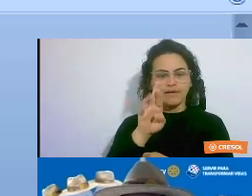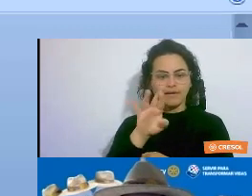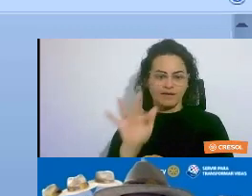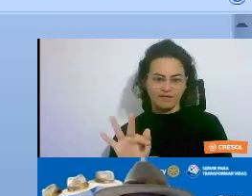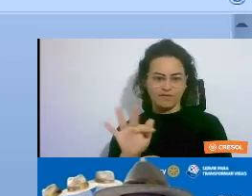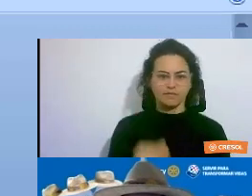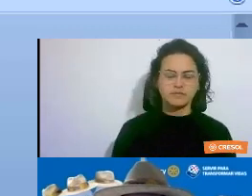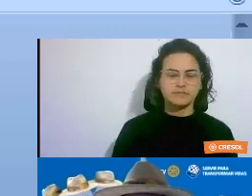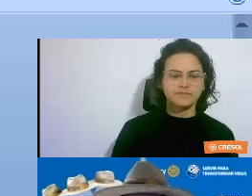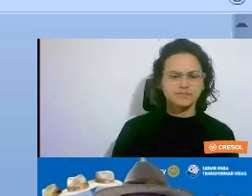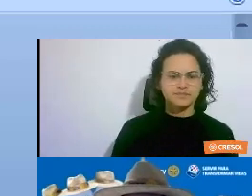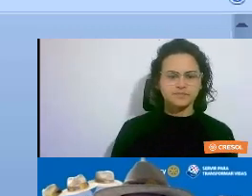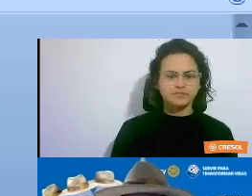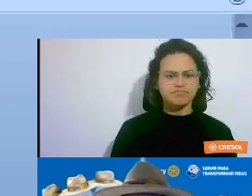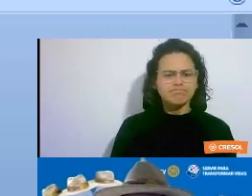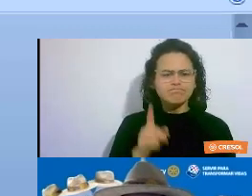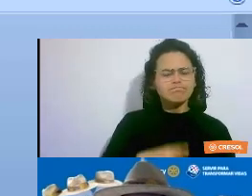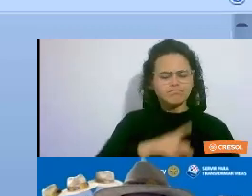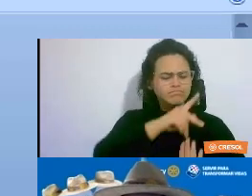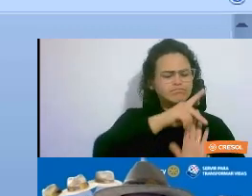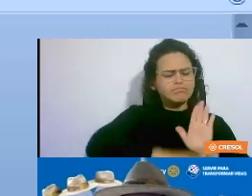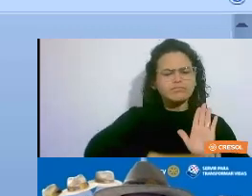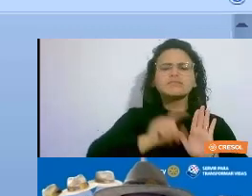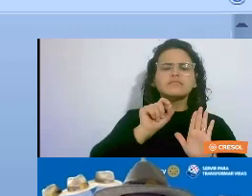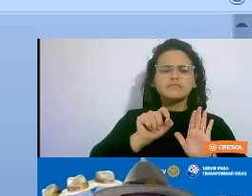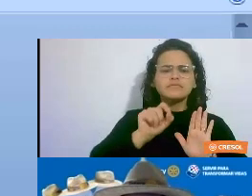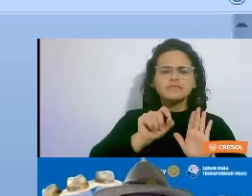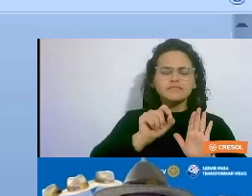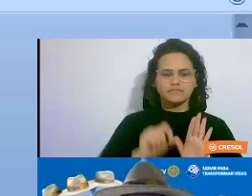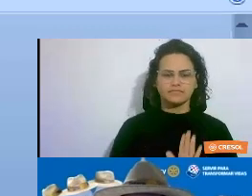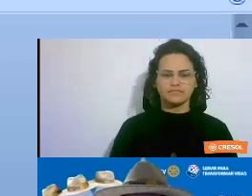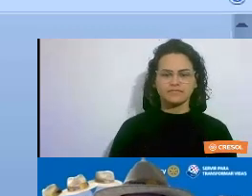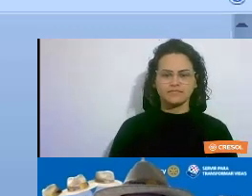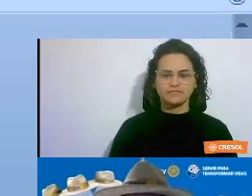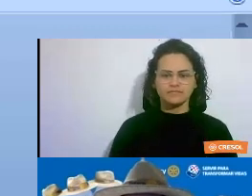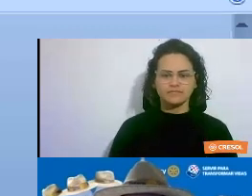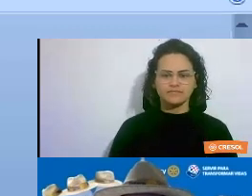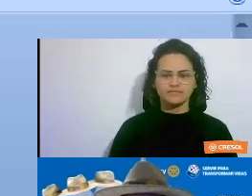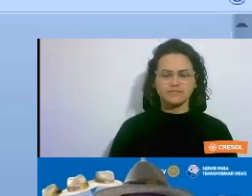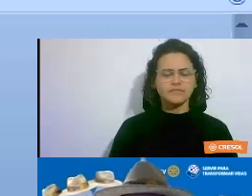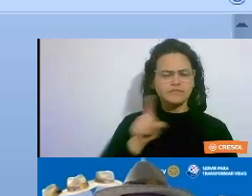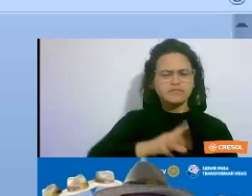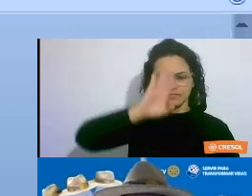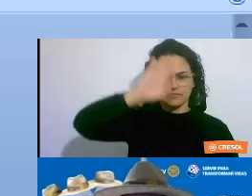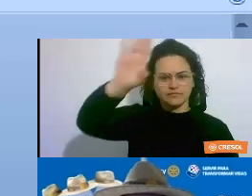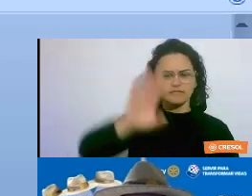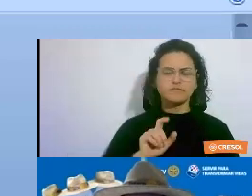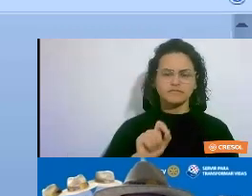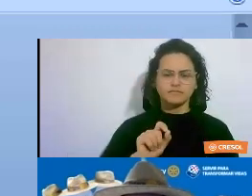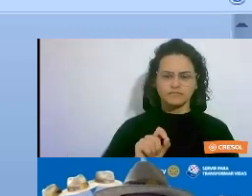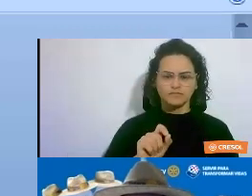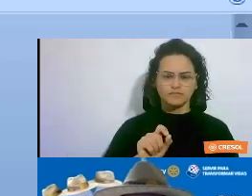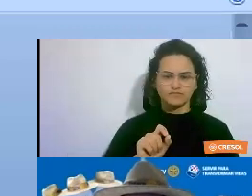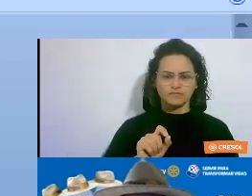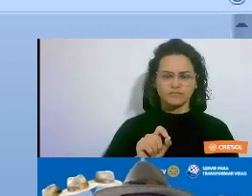Então, o que é o programa da empresa cidadã? Na realidade, o principal significado que nós temos